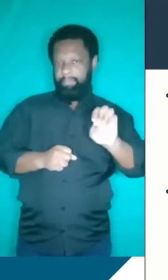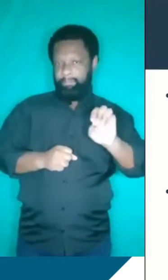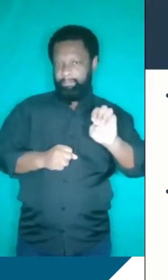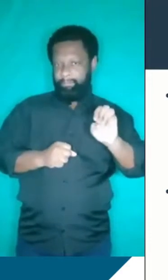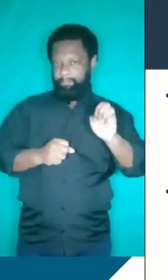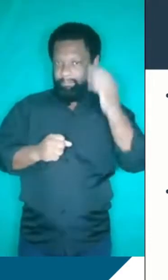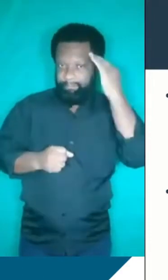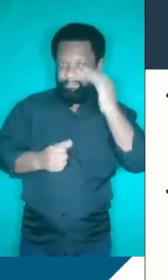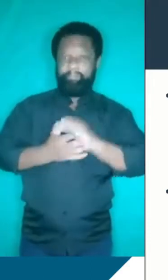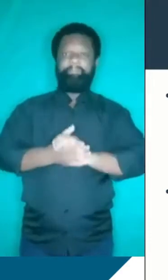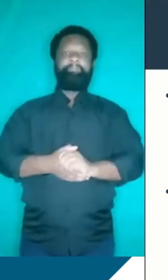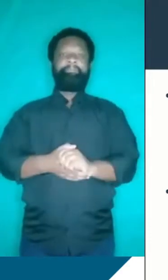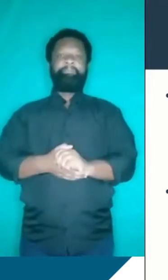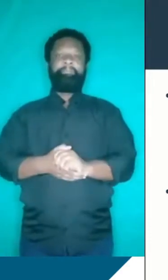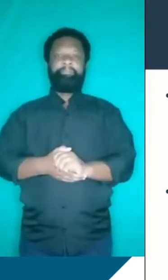bem?